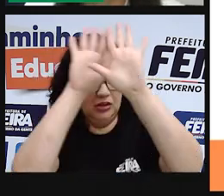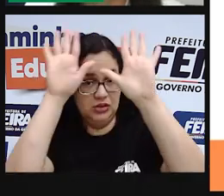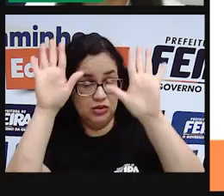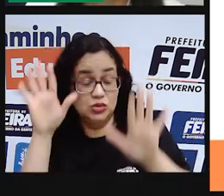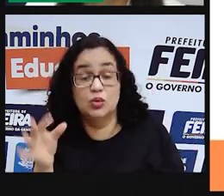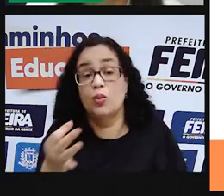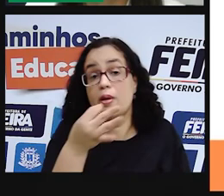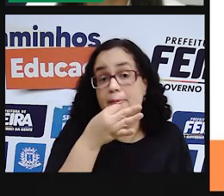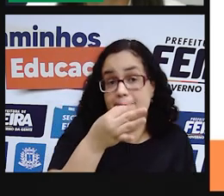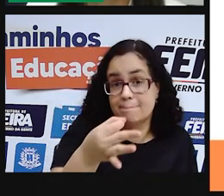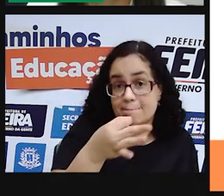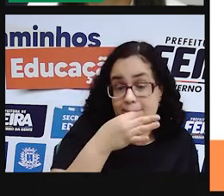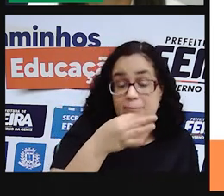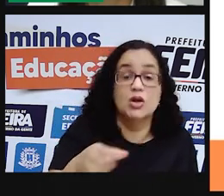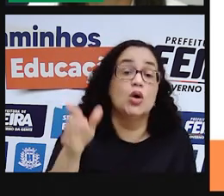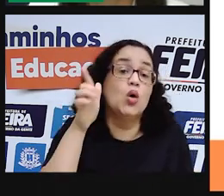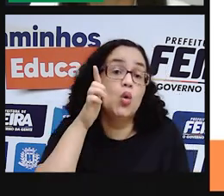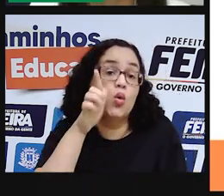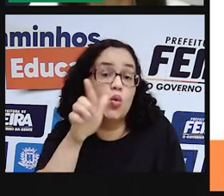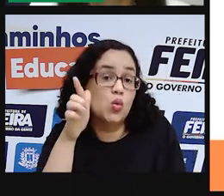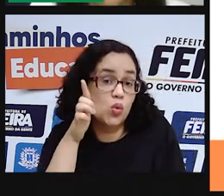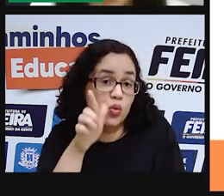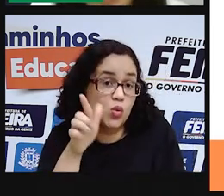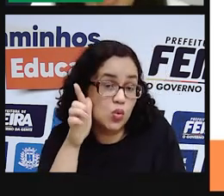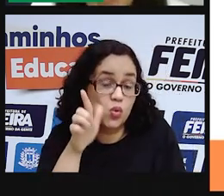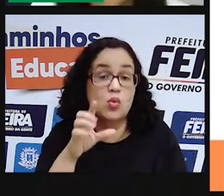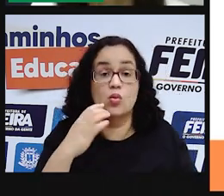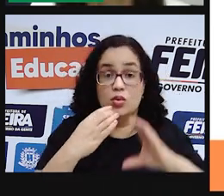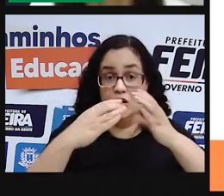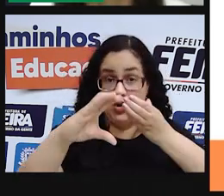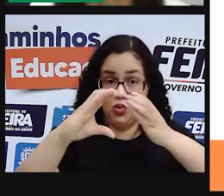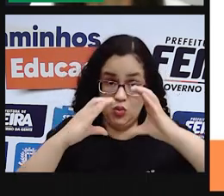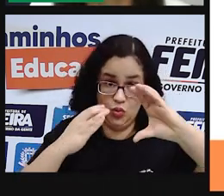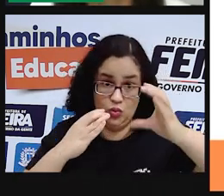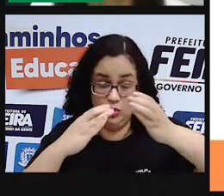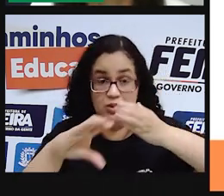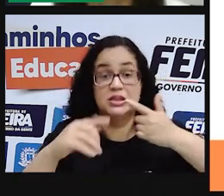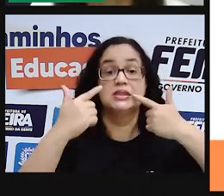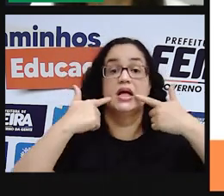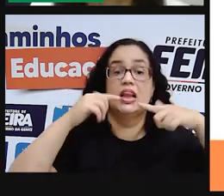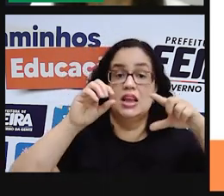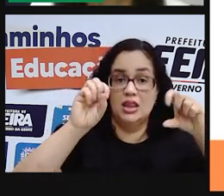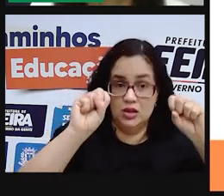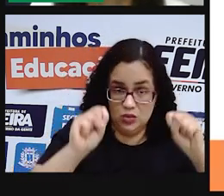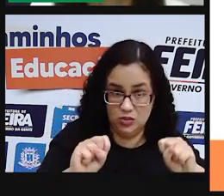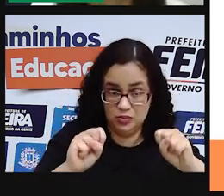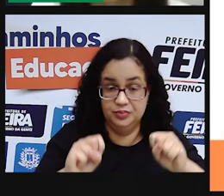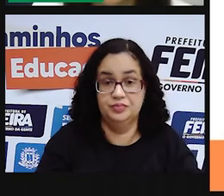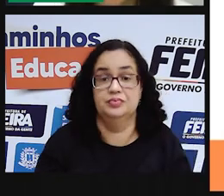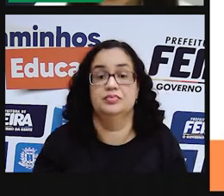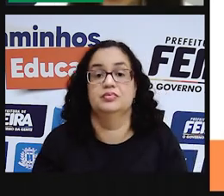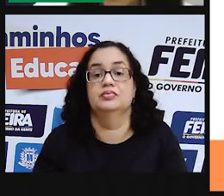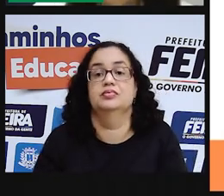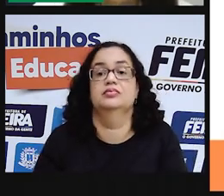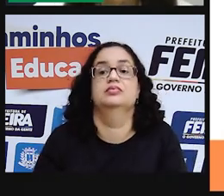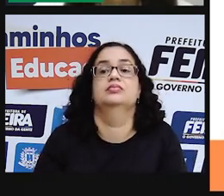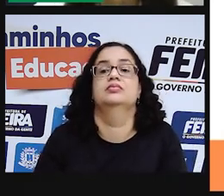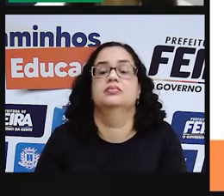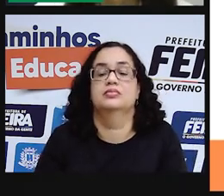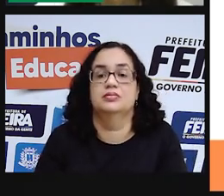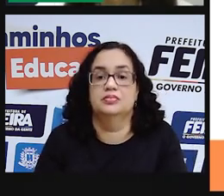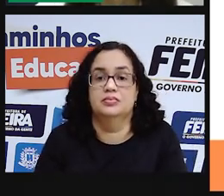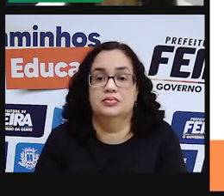forma objetiva, e eles consigam fazer a comunicação, a linguagem adequada é muito